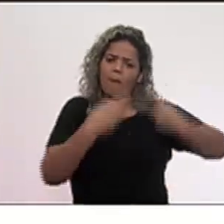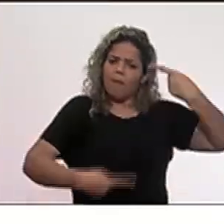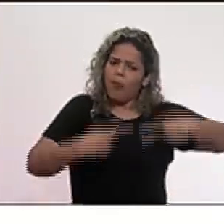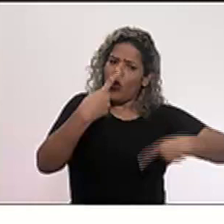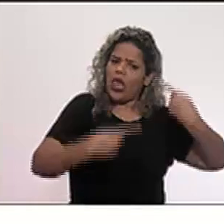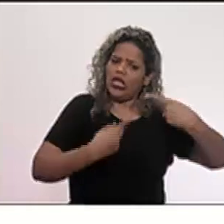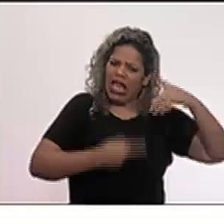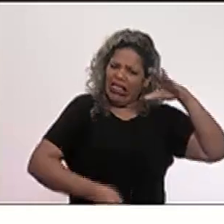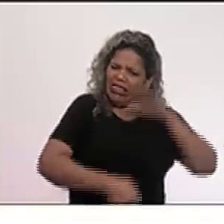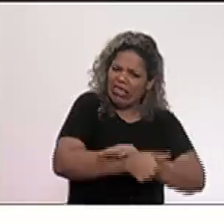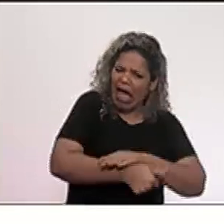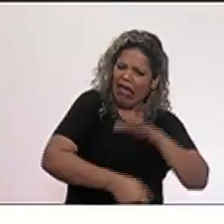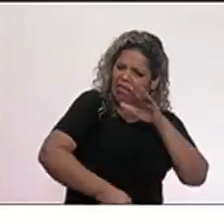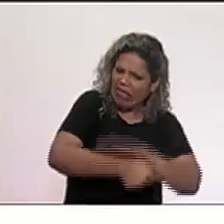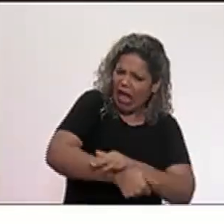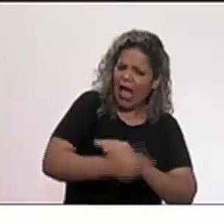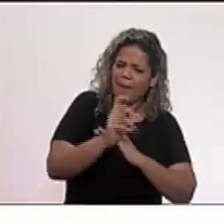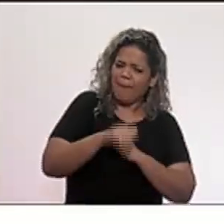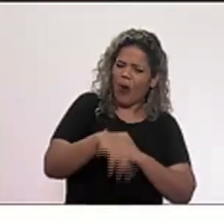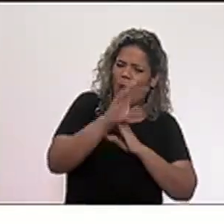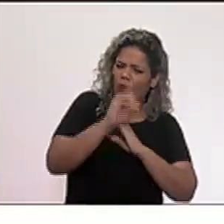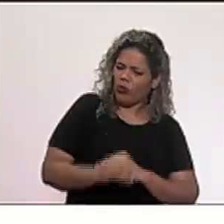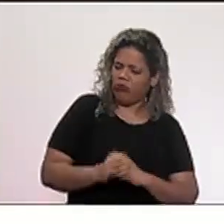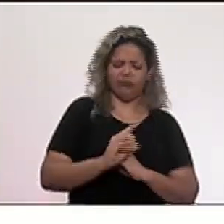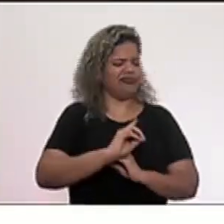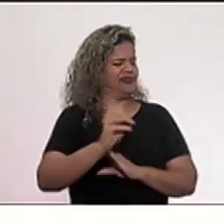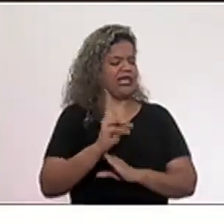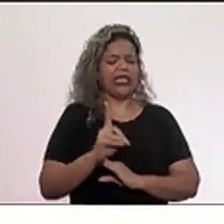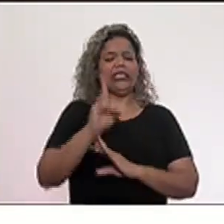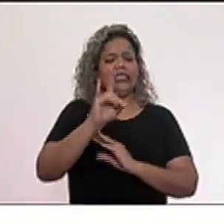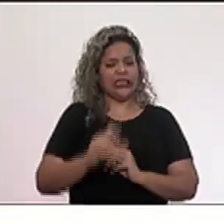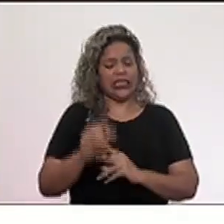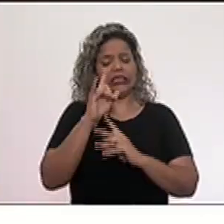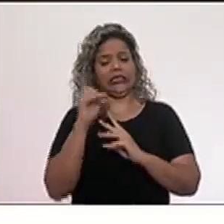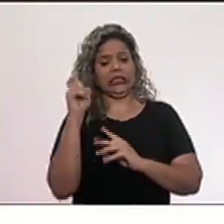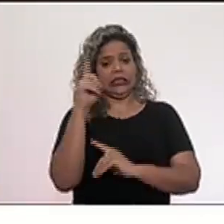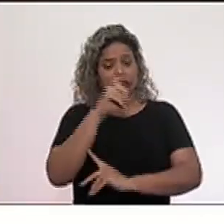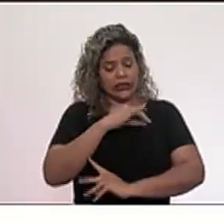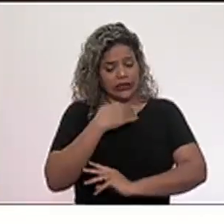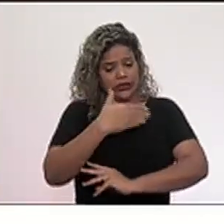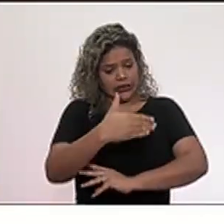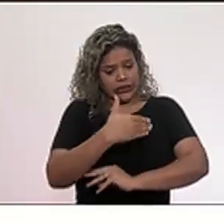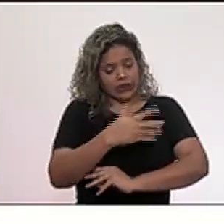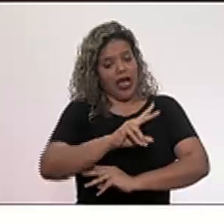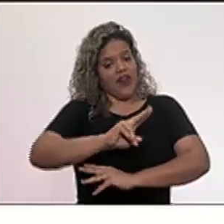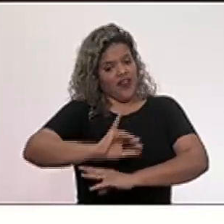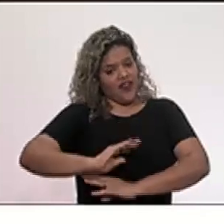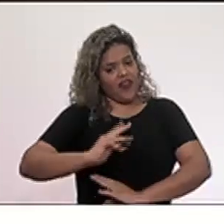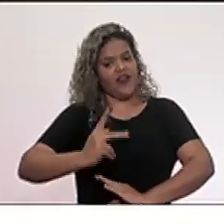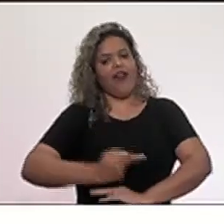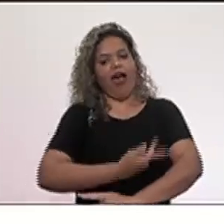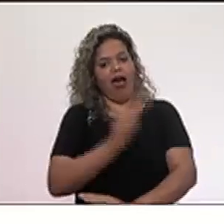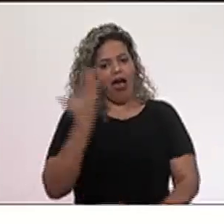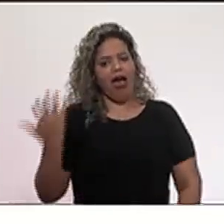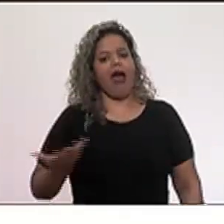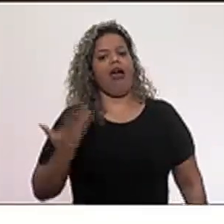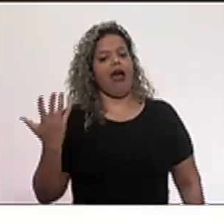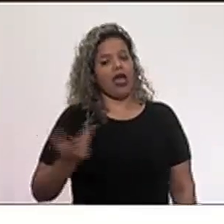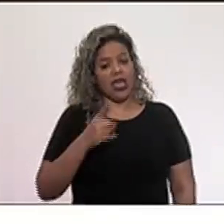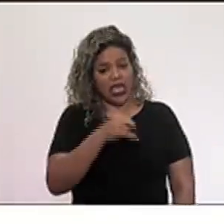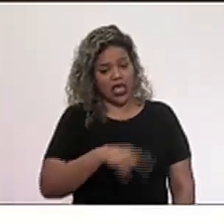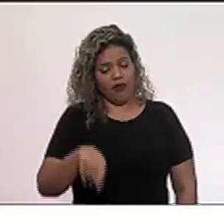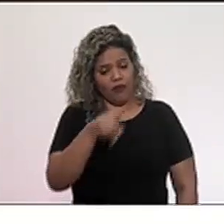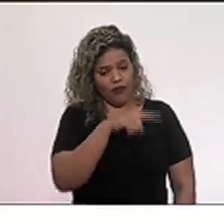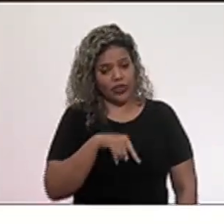da pontuação e da milhagem, nós teremos dias muito terríveis para o Rio de Janeiro e vossas